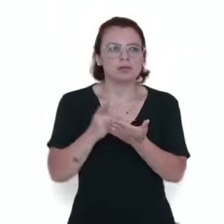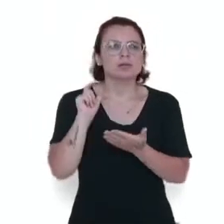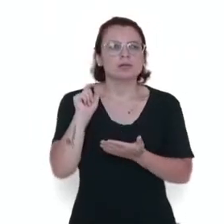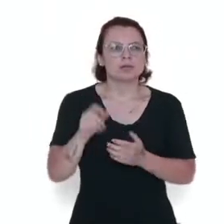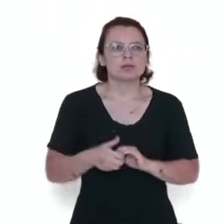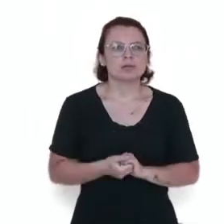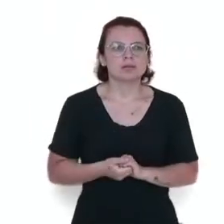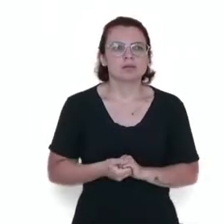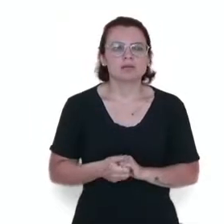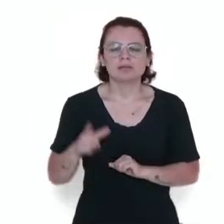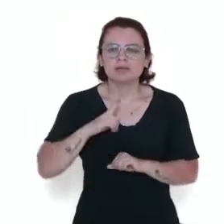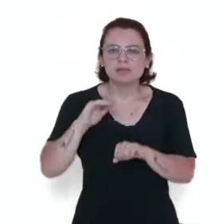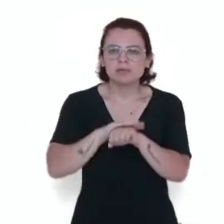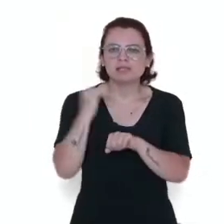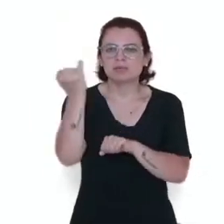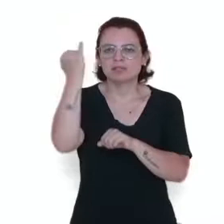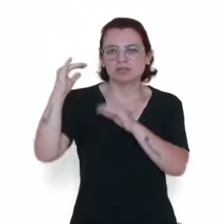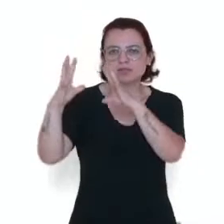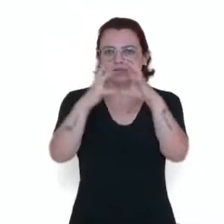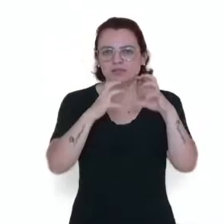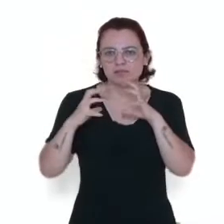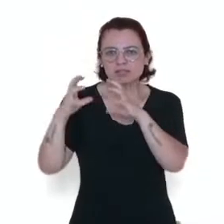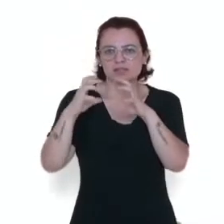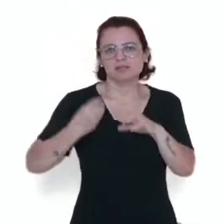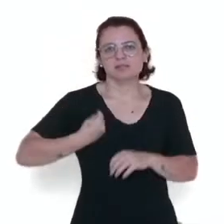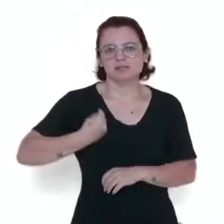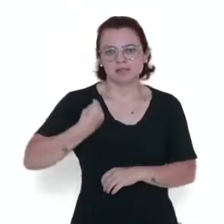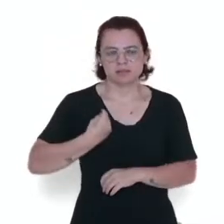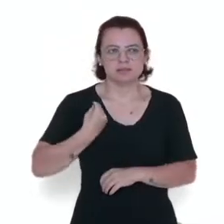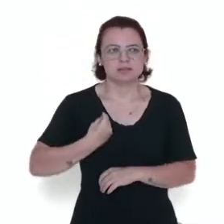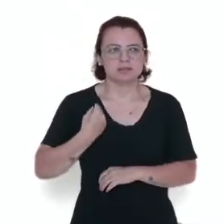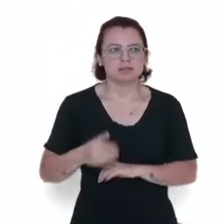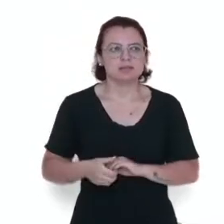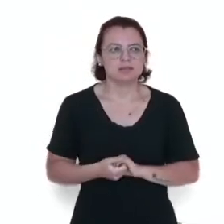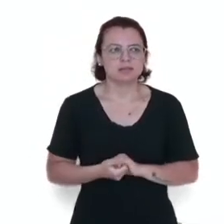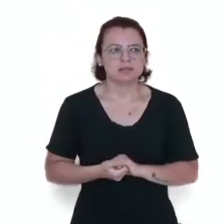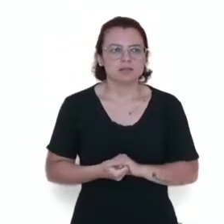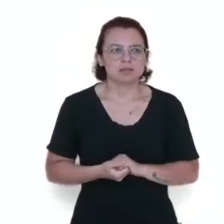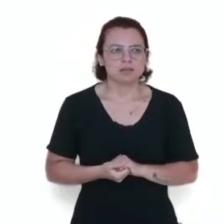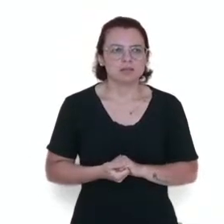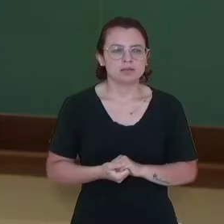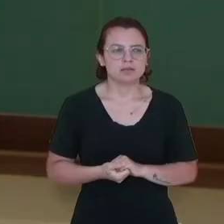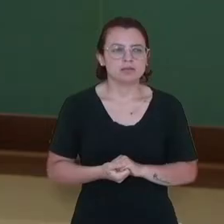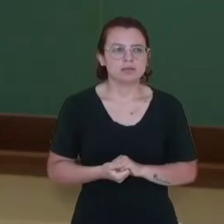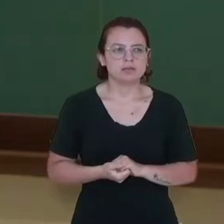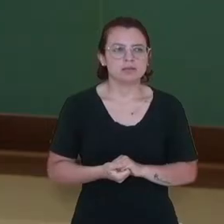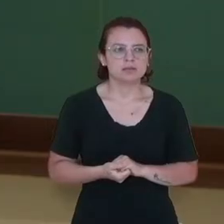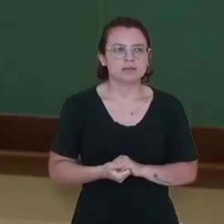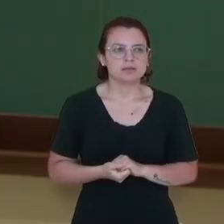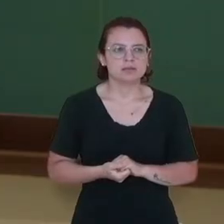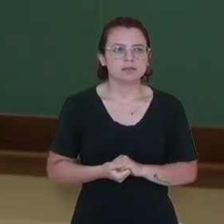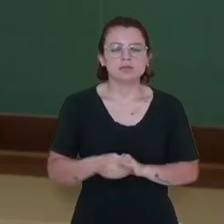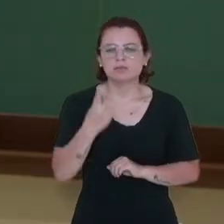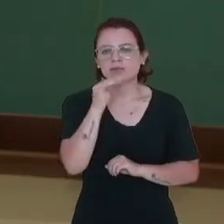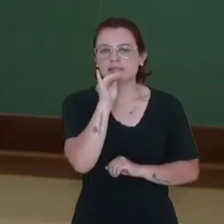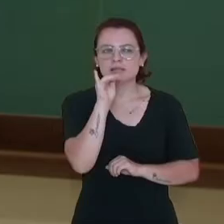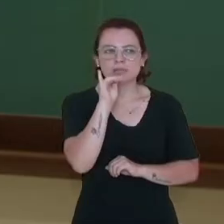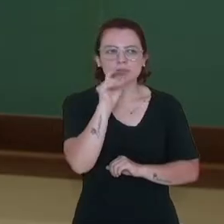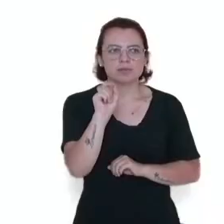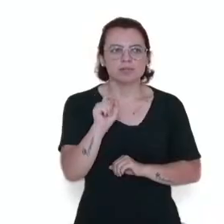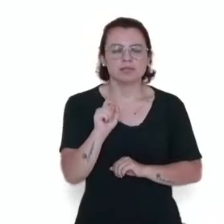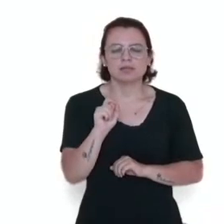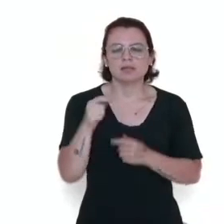os principais conflitos existentes ali e quais tipos de conflitos tem dentro do continente africano. Então, por exemplo, guerra